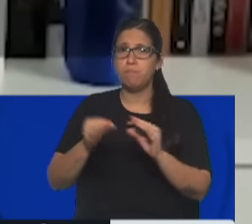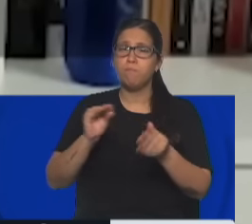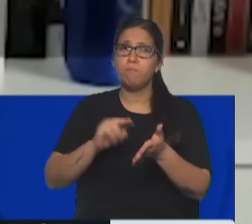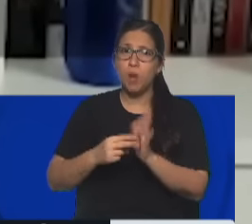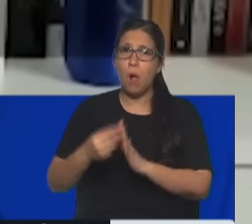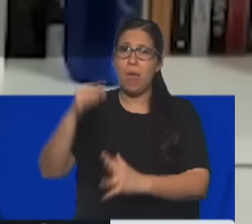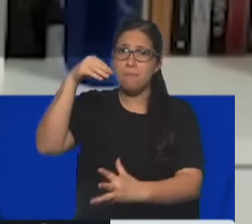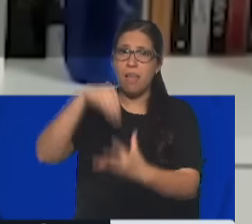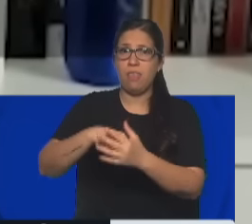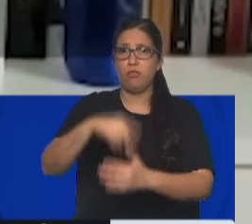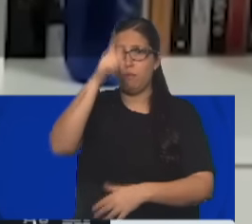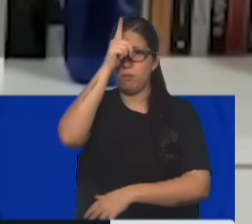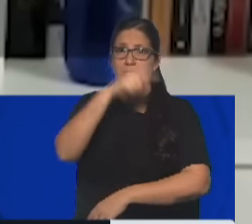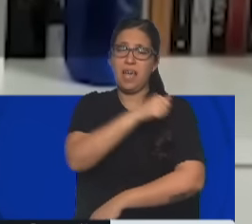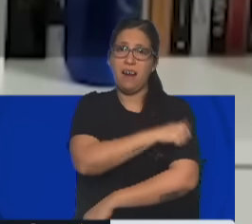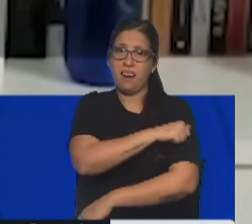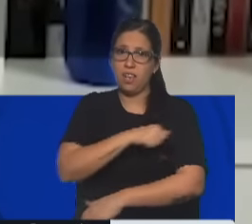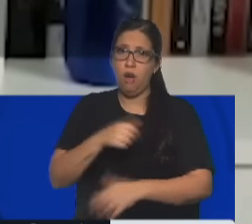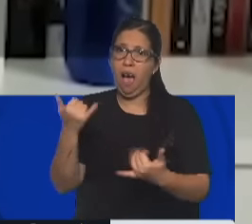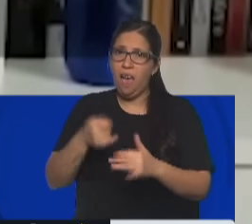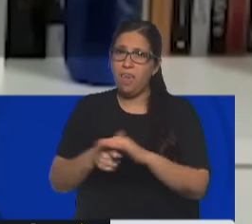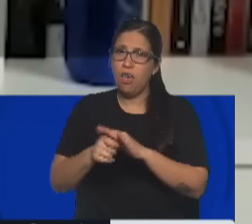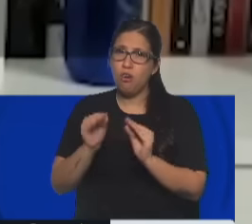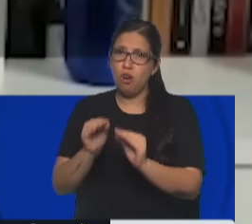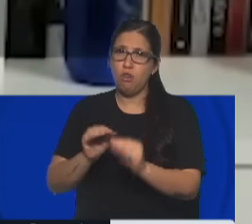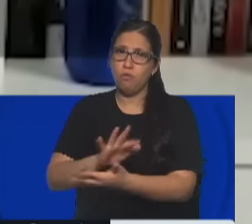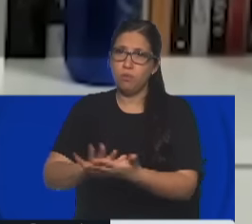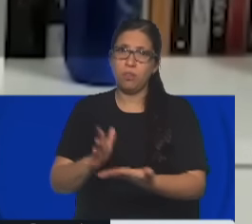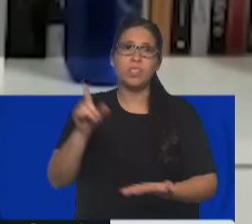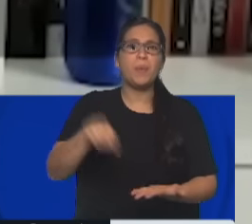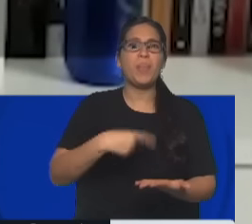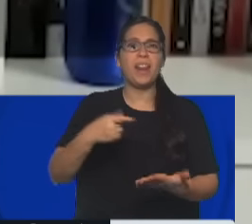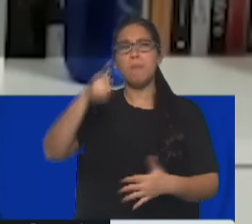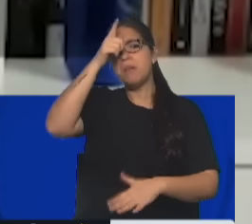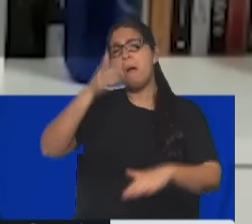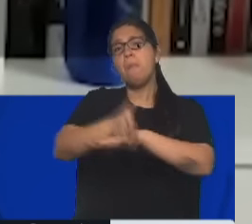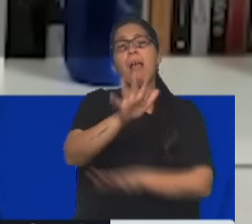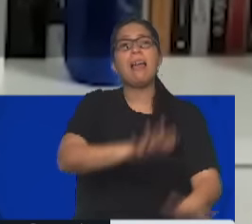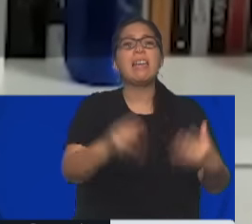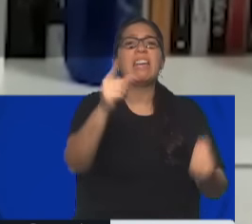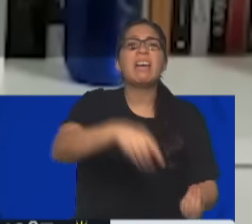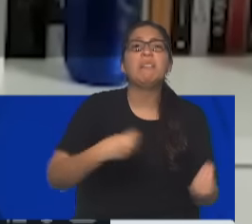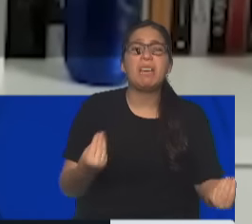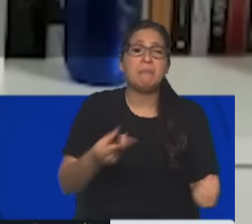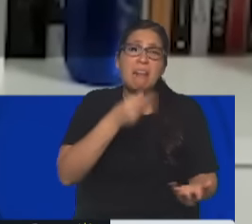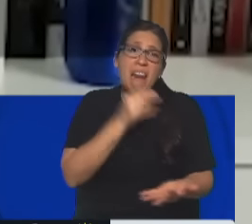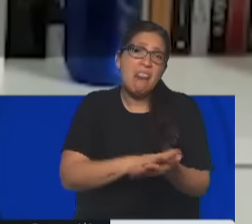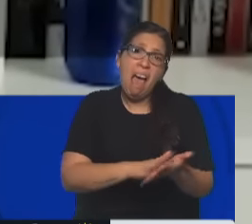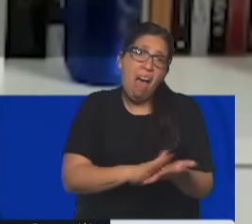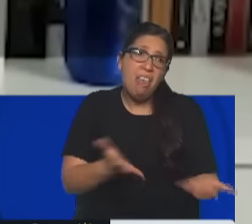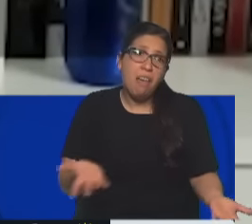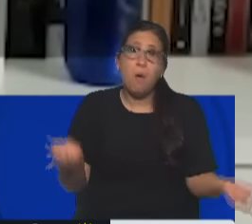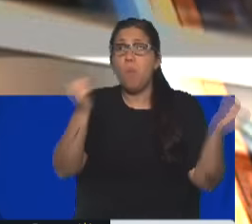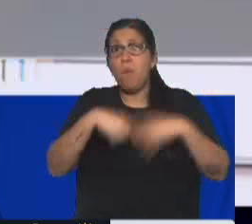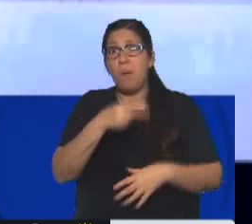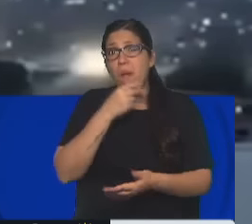Rio de Janeiro. Nada disso é feito. O que é feito são essas operações que, infelizmente, elas partem do nada e voltam para o nada na medida que elas não têm efeito concreto